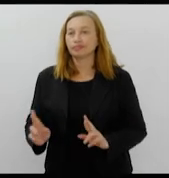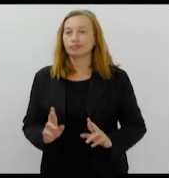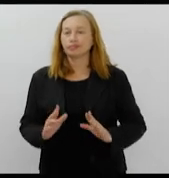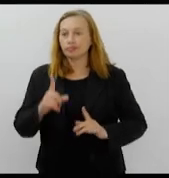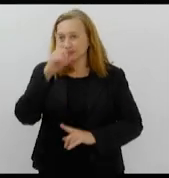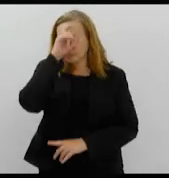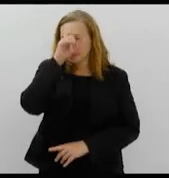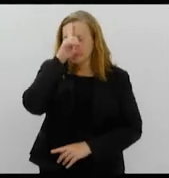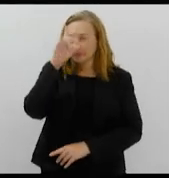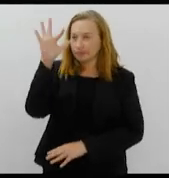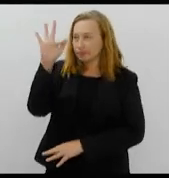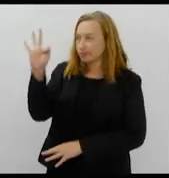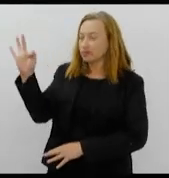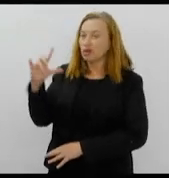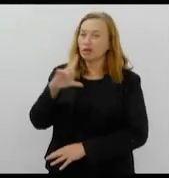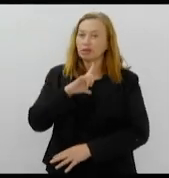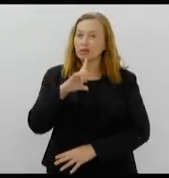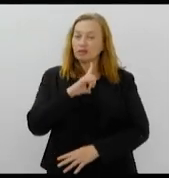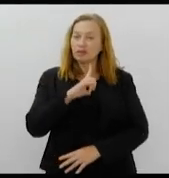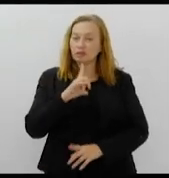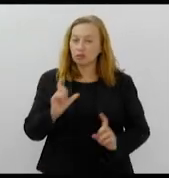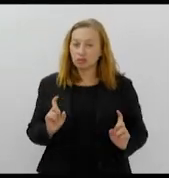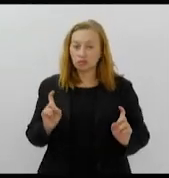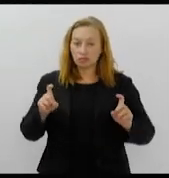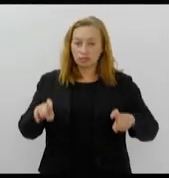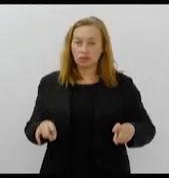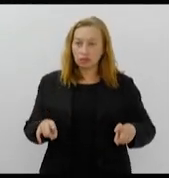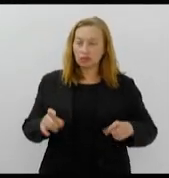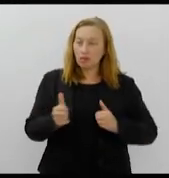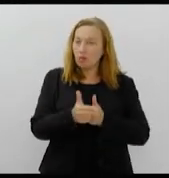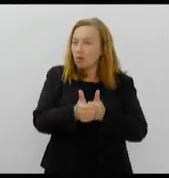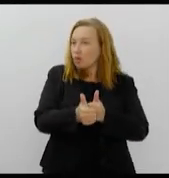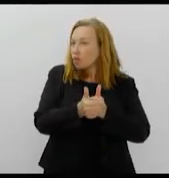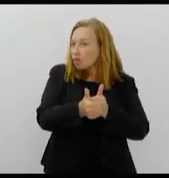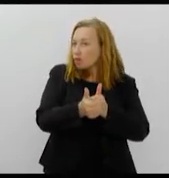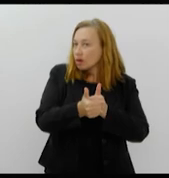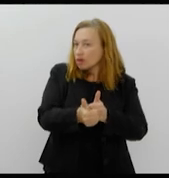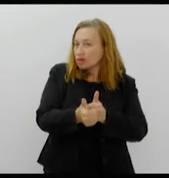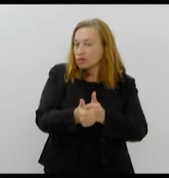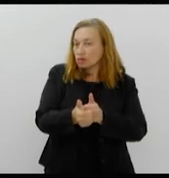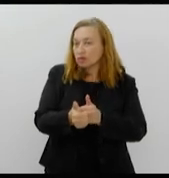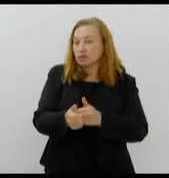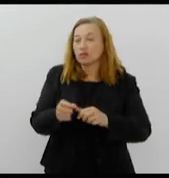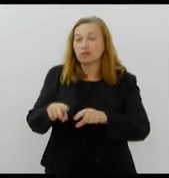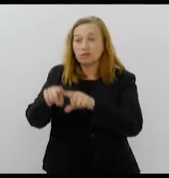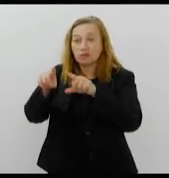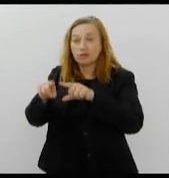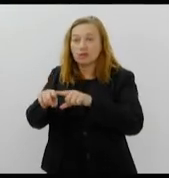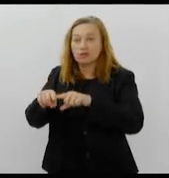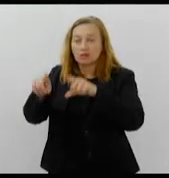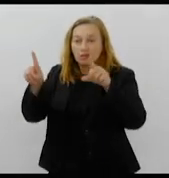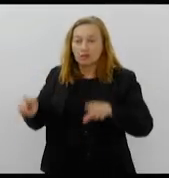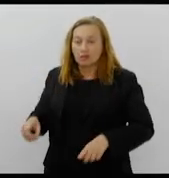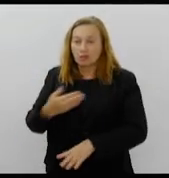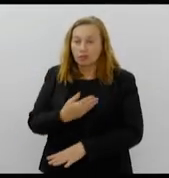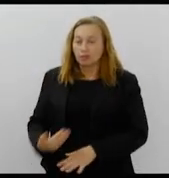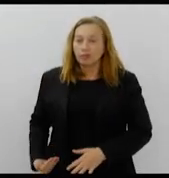estivemos, nosso mandato esteve acompanhando o ato dos servidores nessa segunda-feira, no dia de